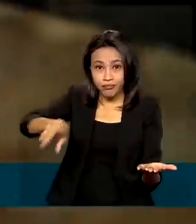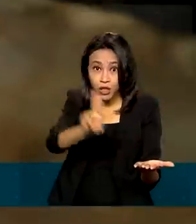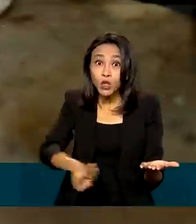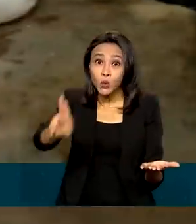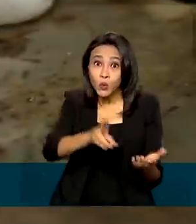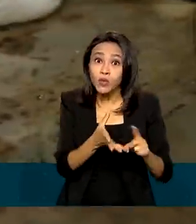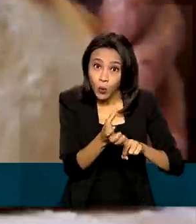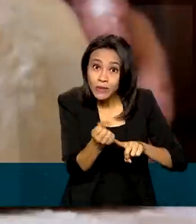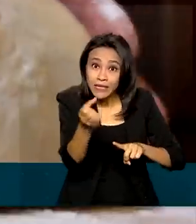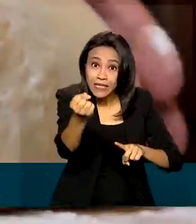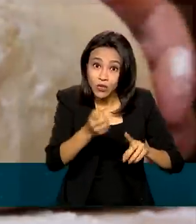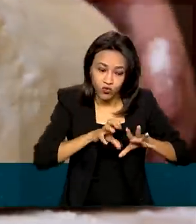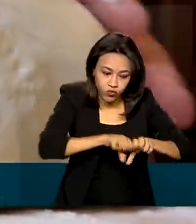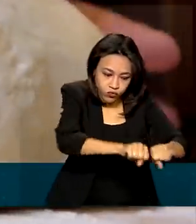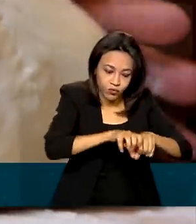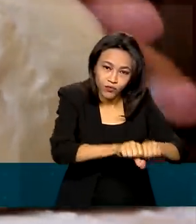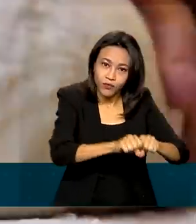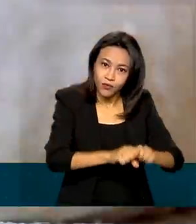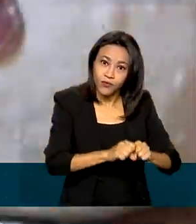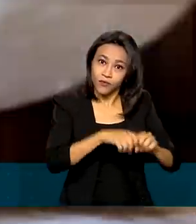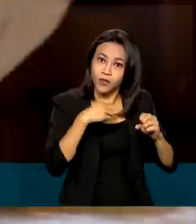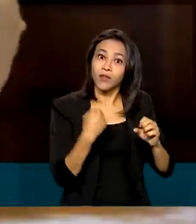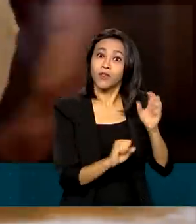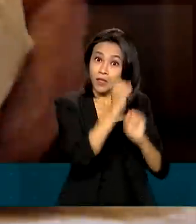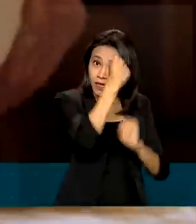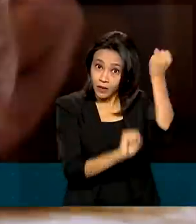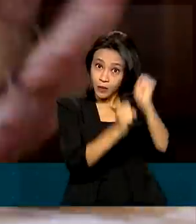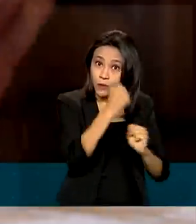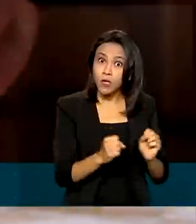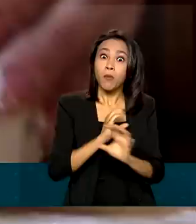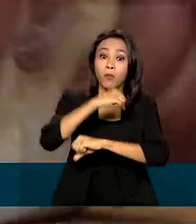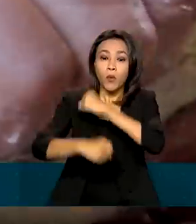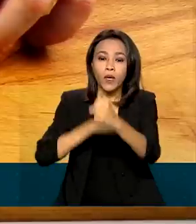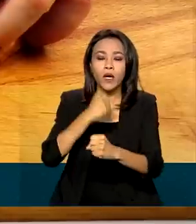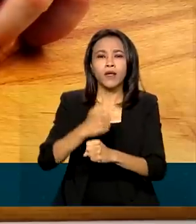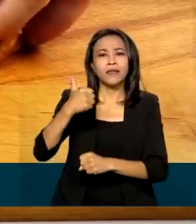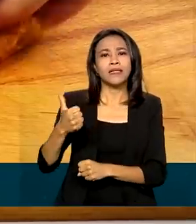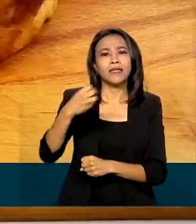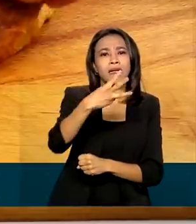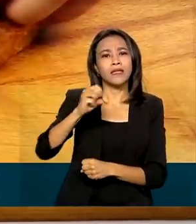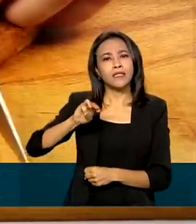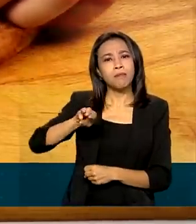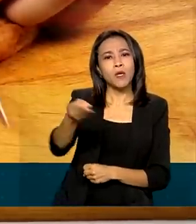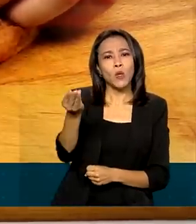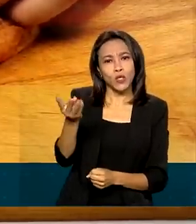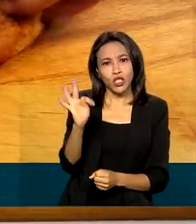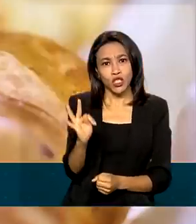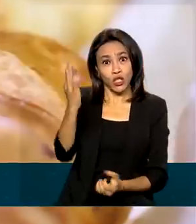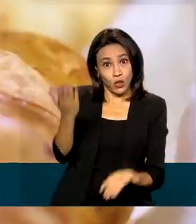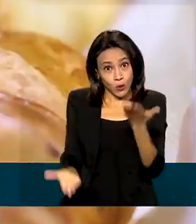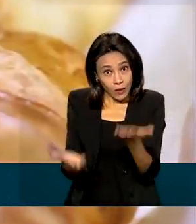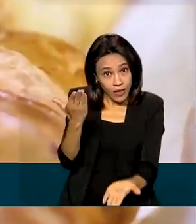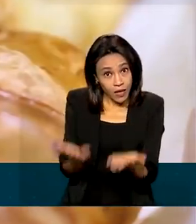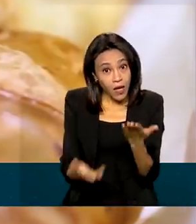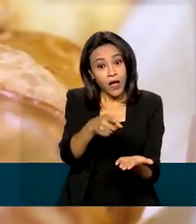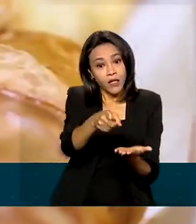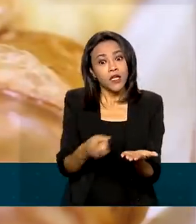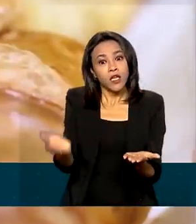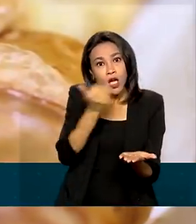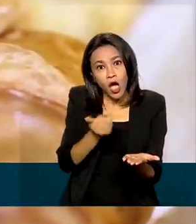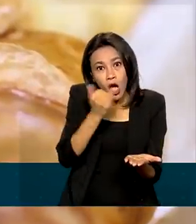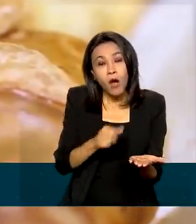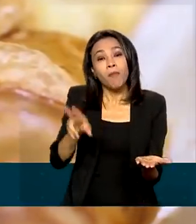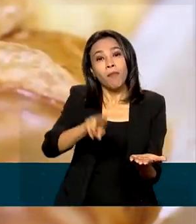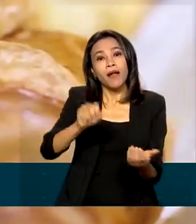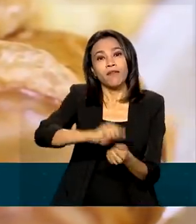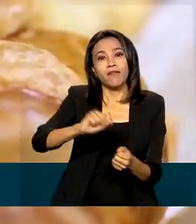do Trigo processado por ano são quase 13 milhões de toneladas que o país consome do grão para fabricação de